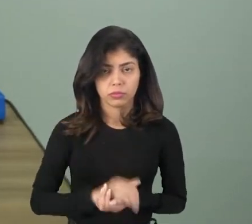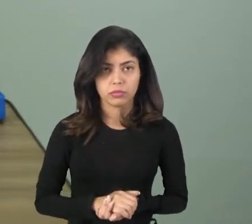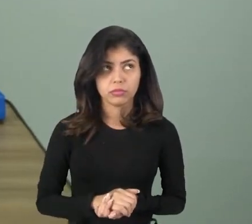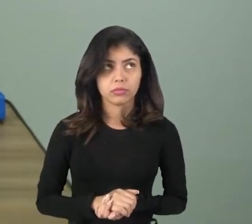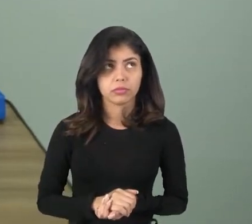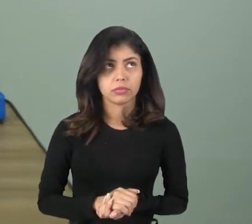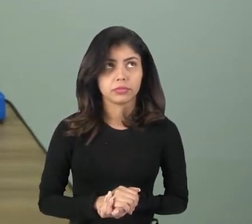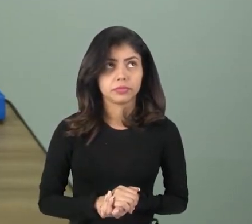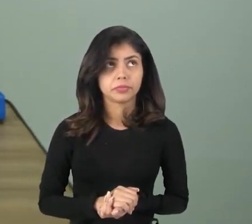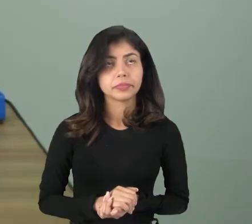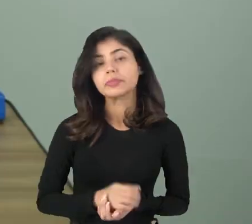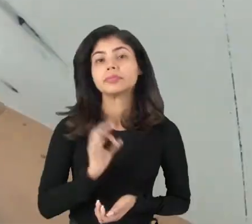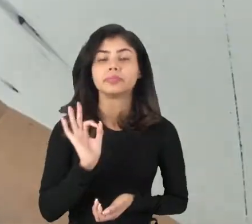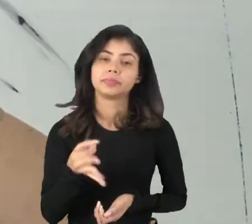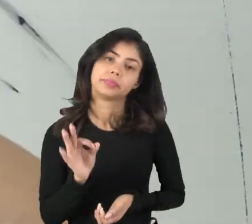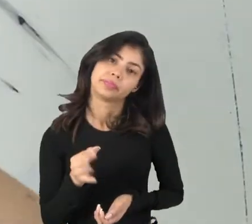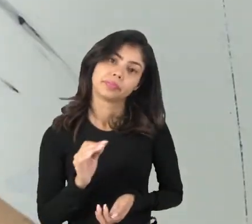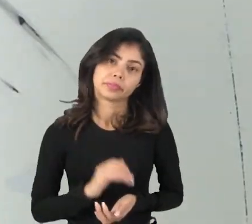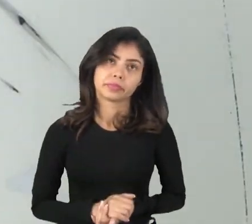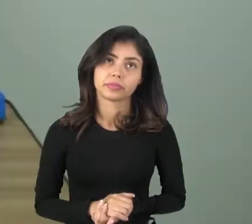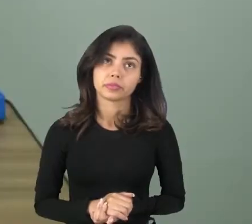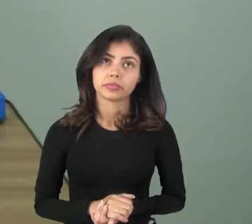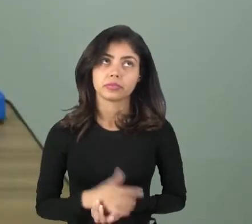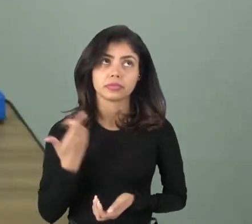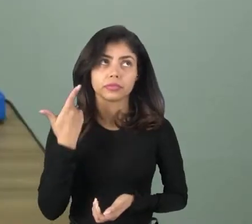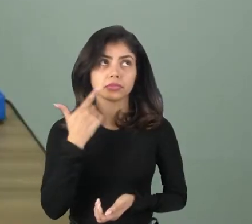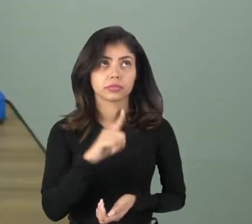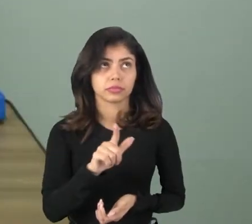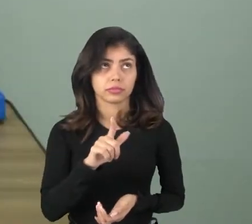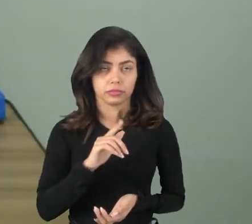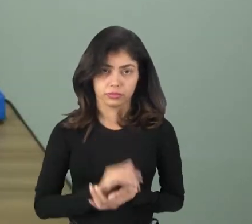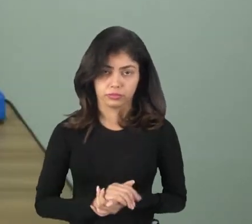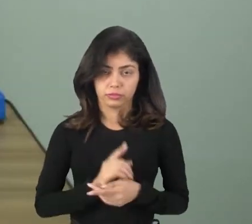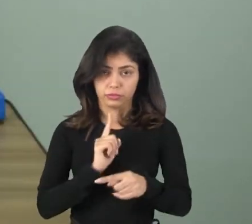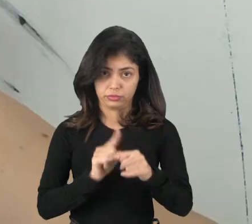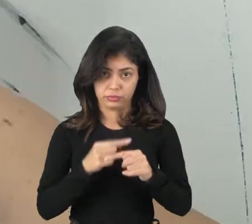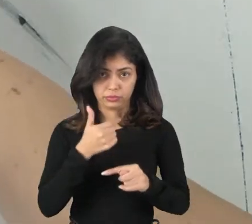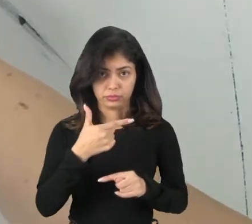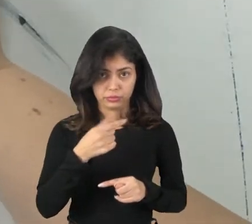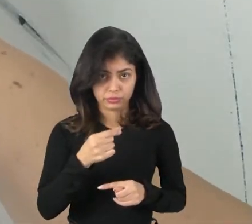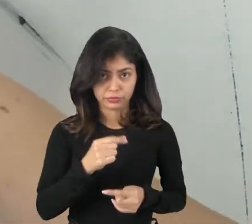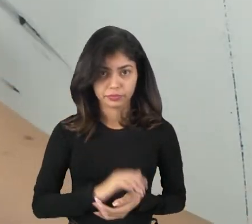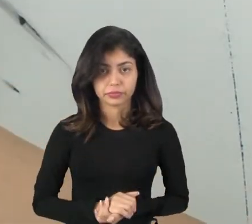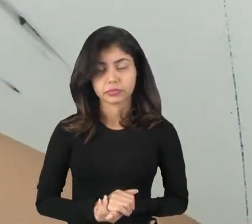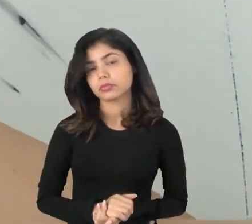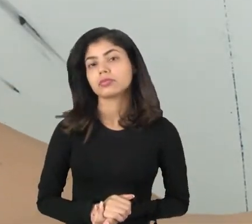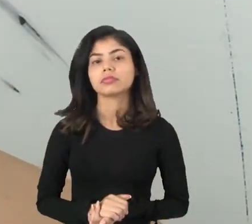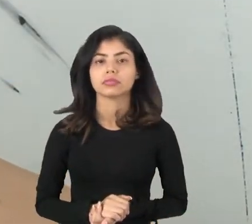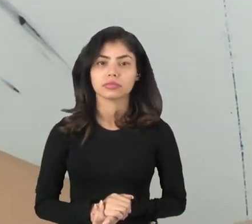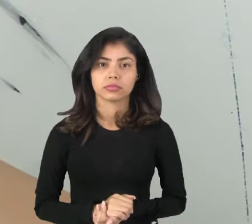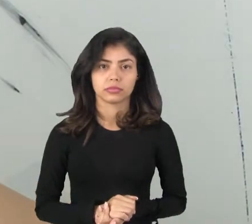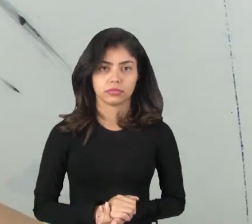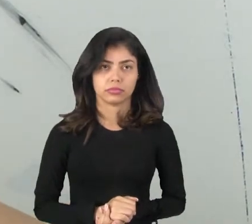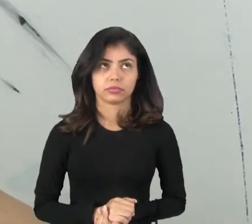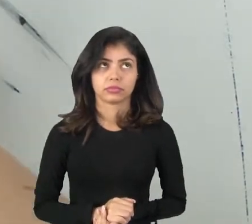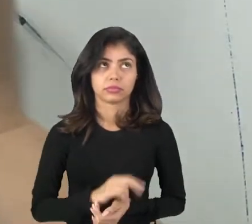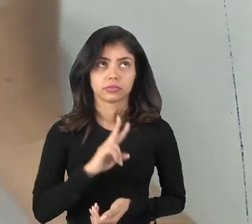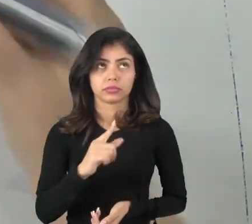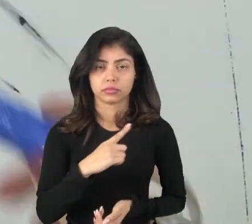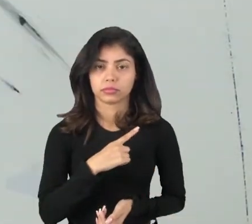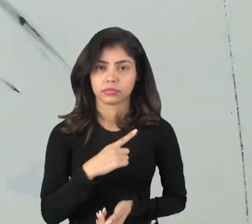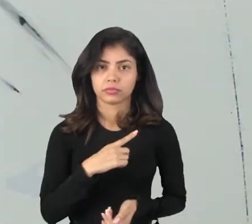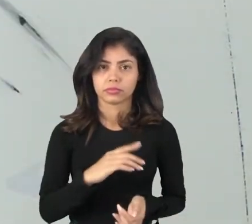200, certinho, e ele ganhou mais 20, né? Dá para fazer um